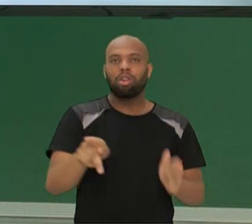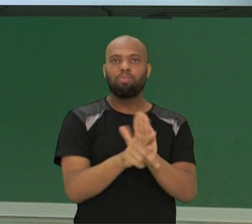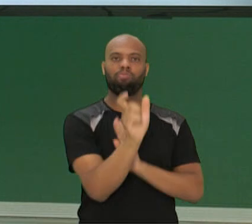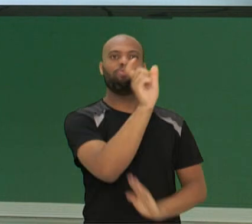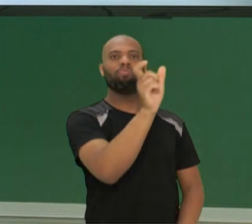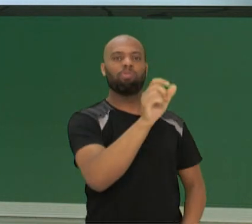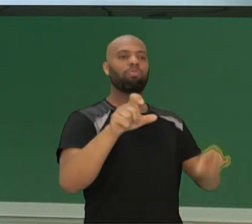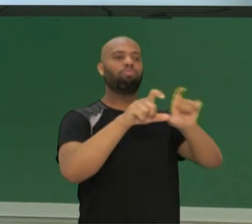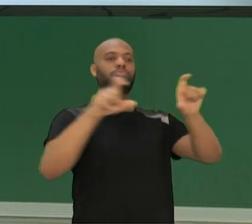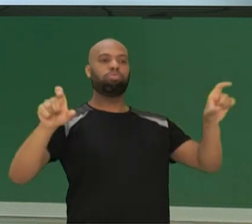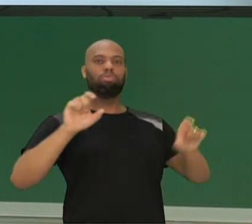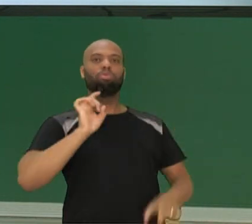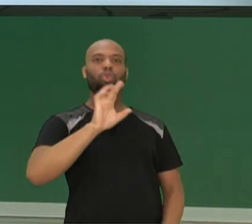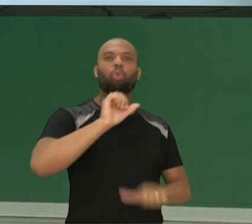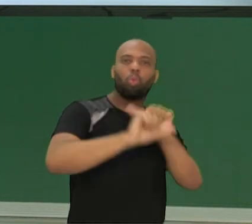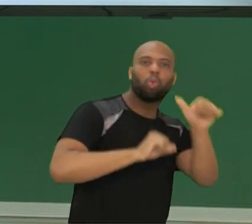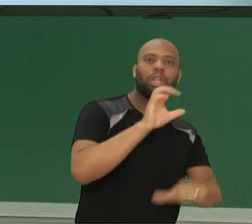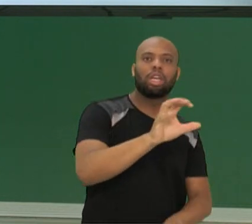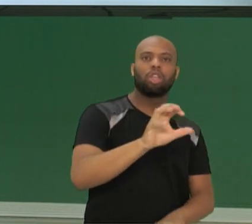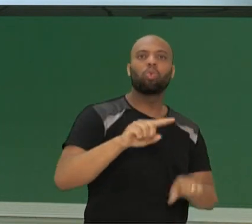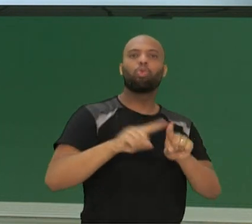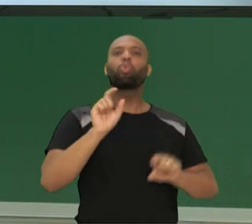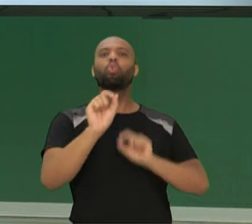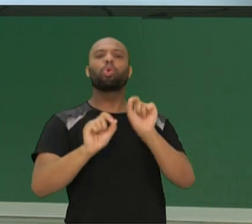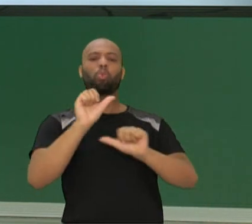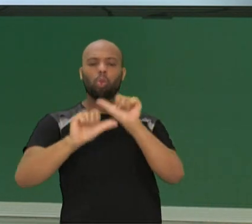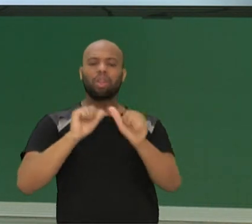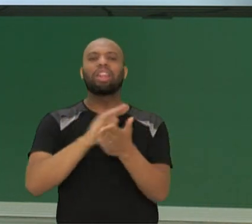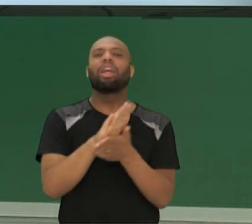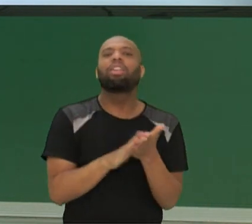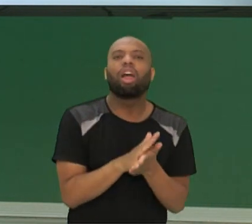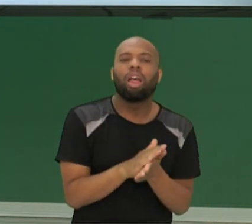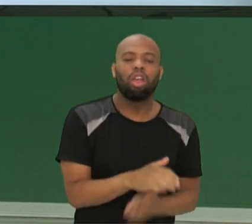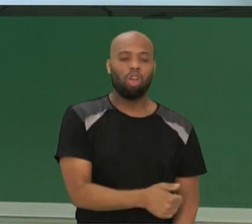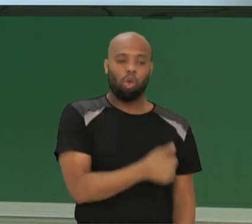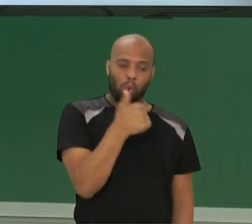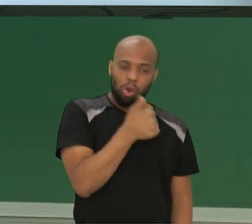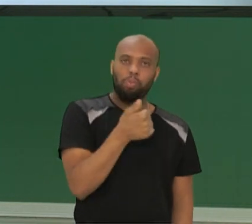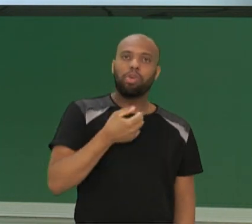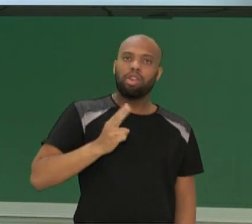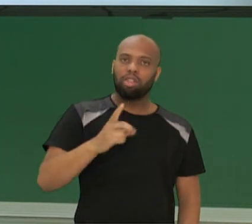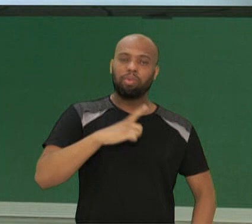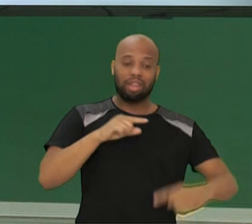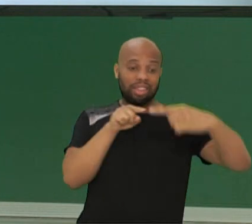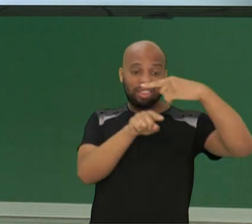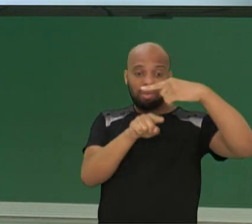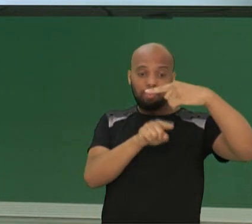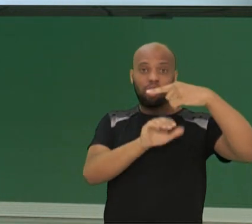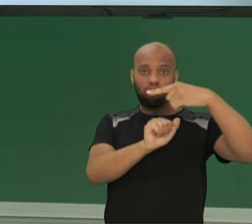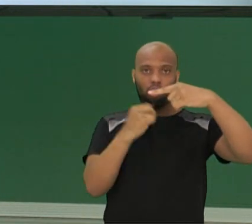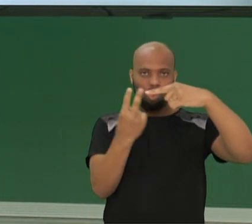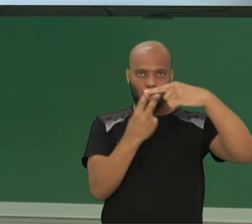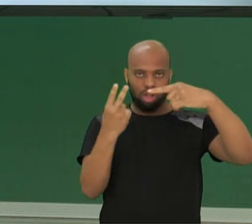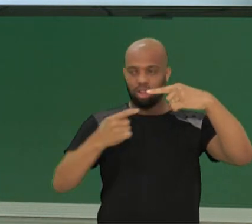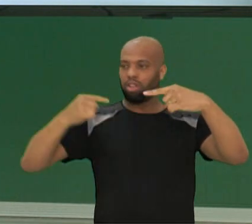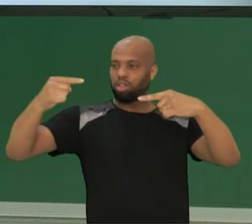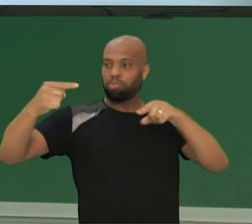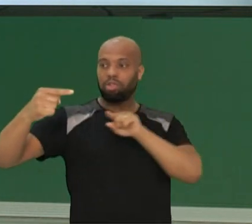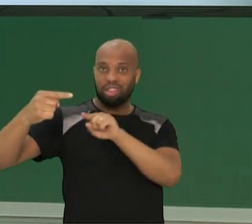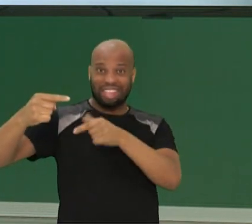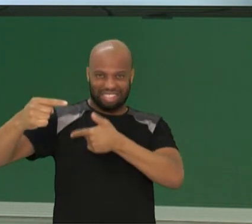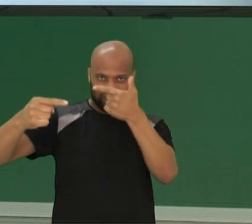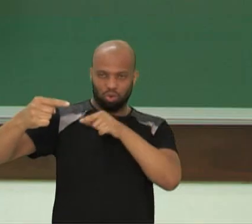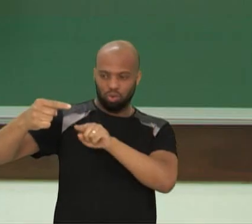É isso que vai mudar. O que não muda? O primeiro termo sempre terá a ao quadrado no denominador e o